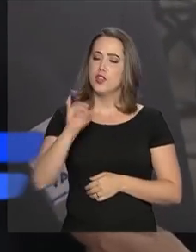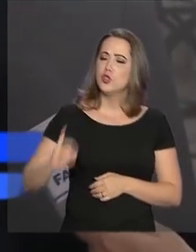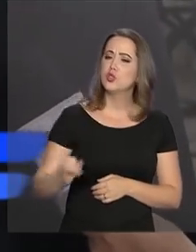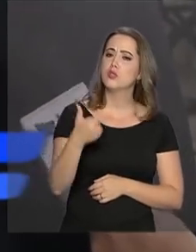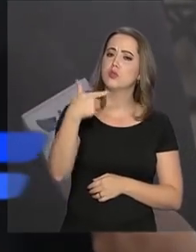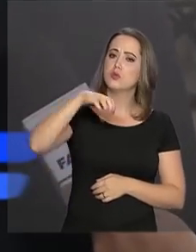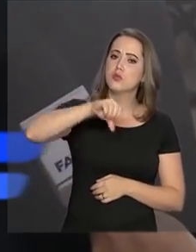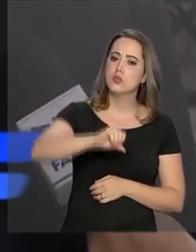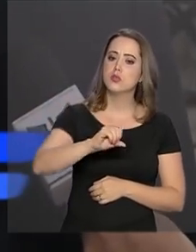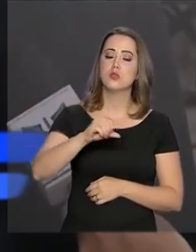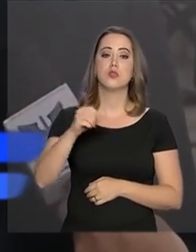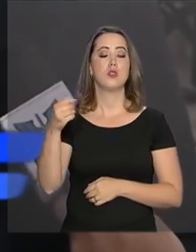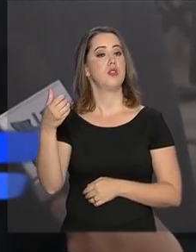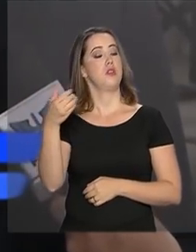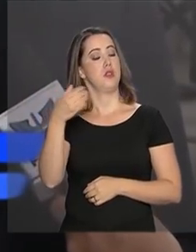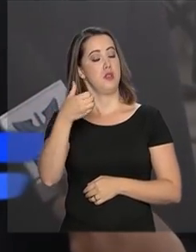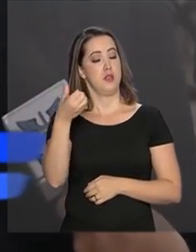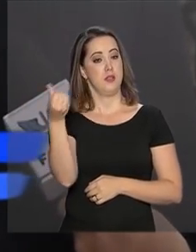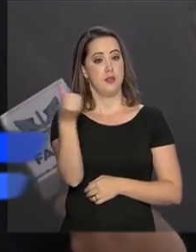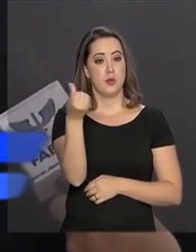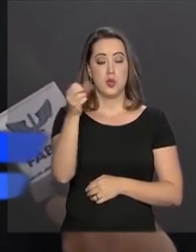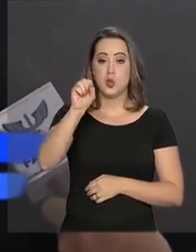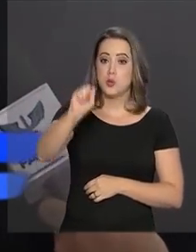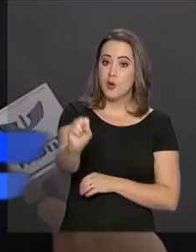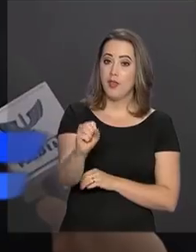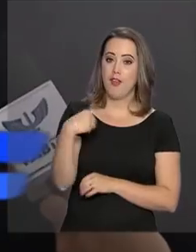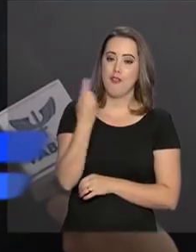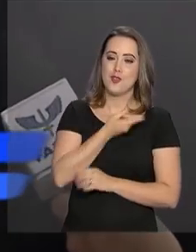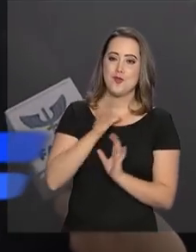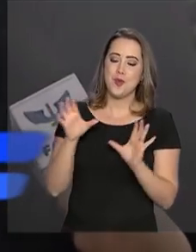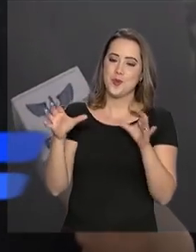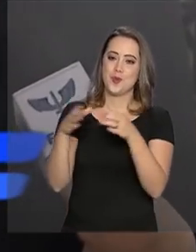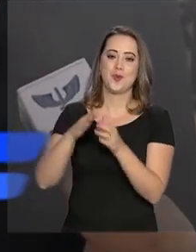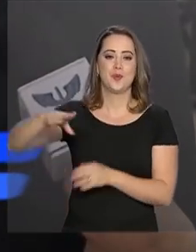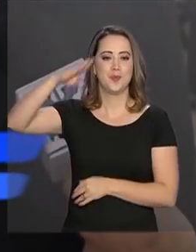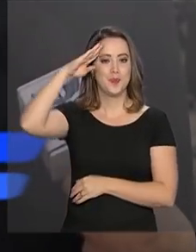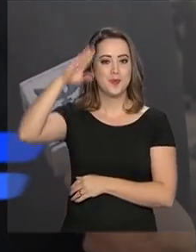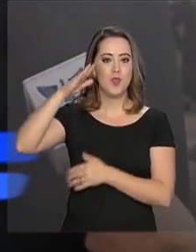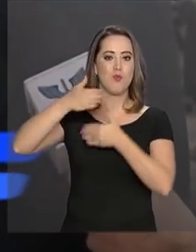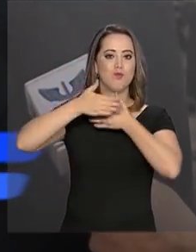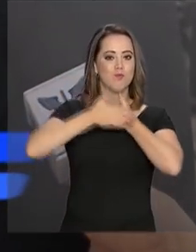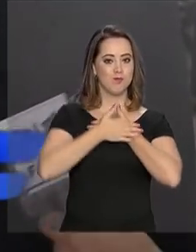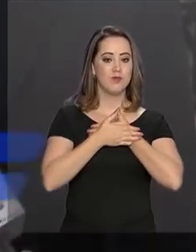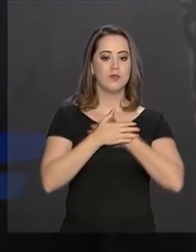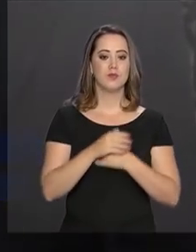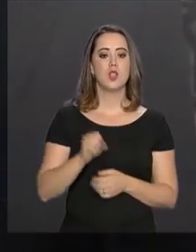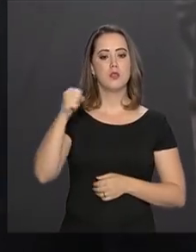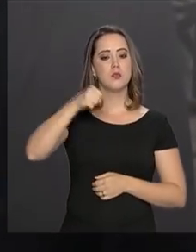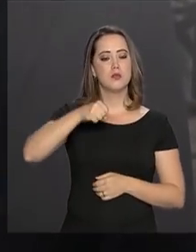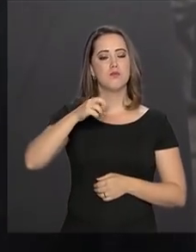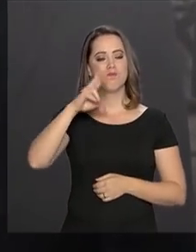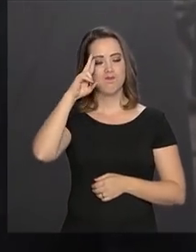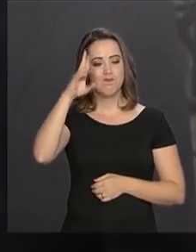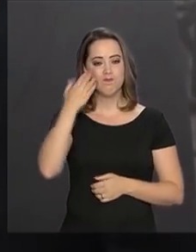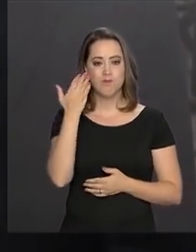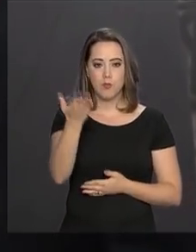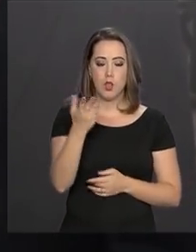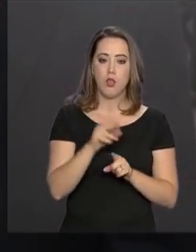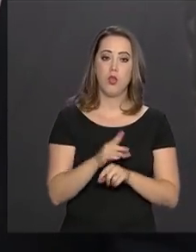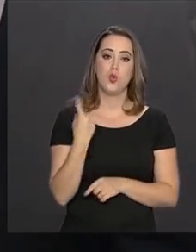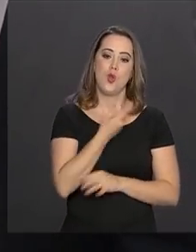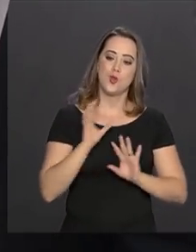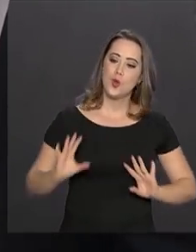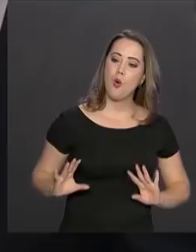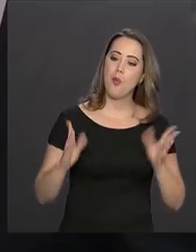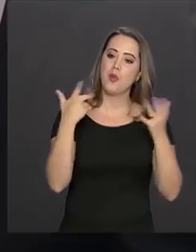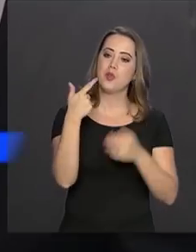2019. 78º aniversário da nossa Força Aérea Brasileira. Sim, senhor presidente. Então, hoje nós comemoramos os